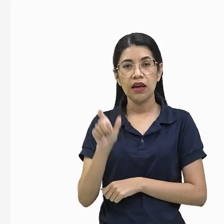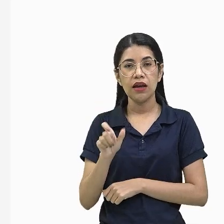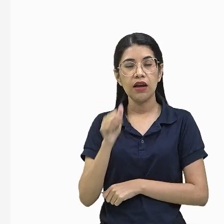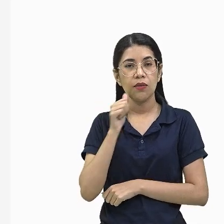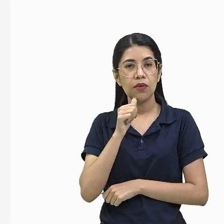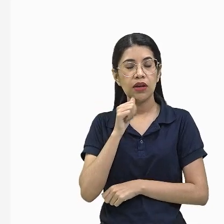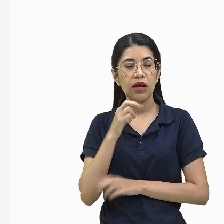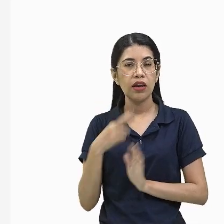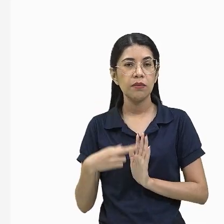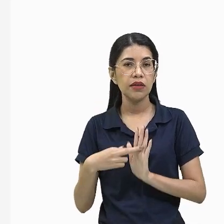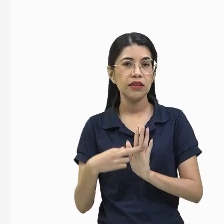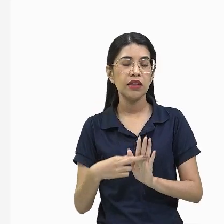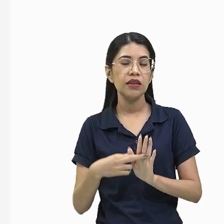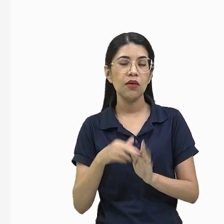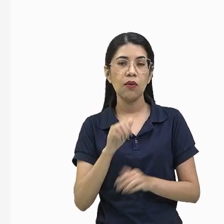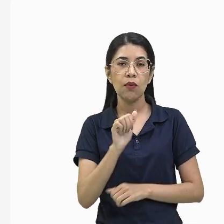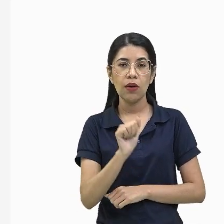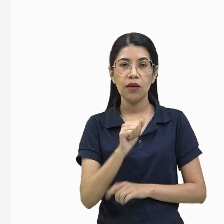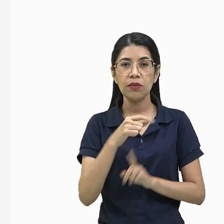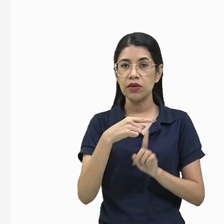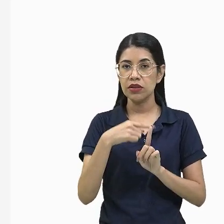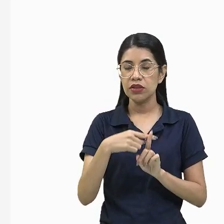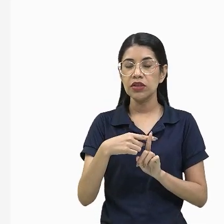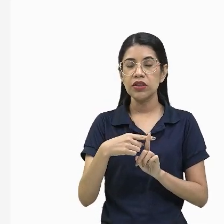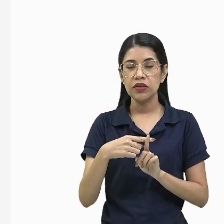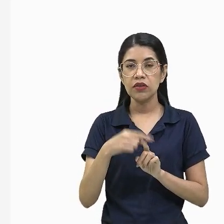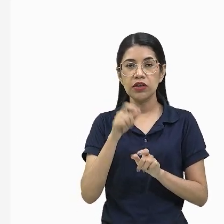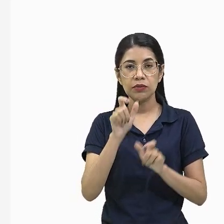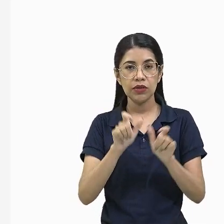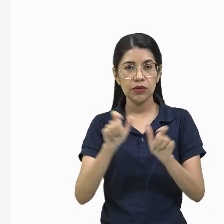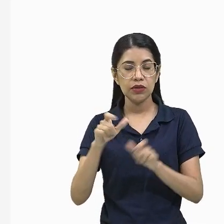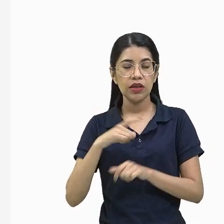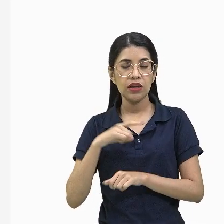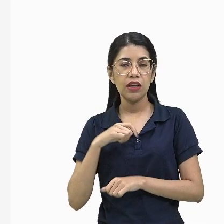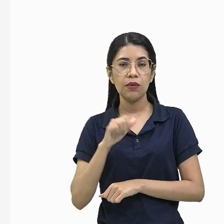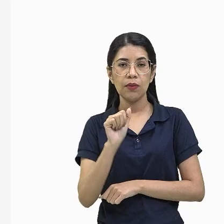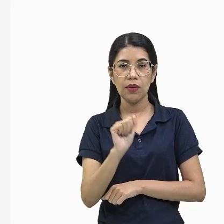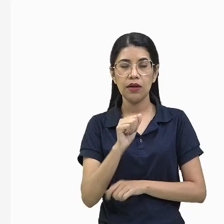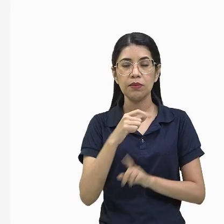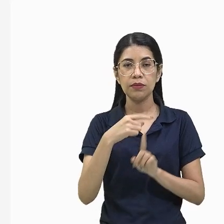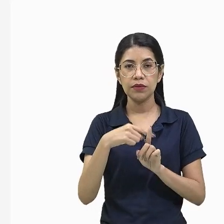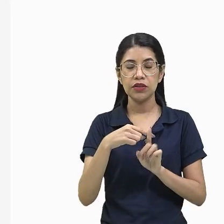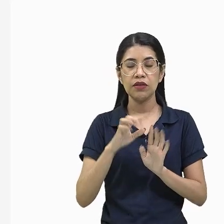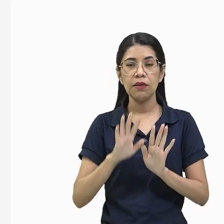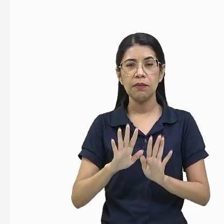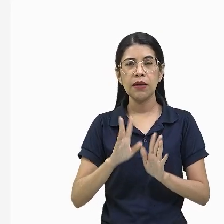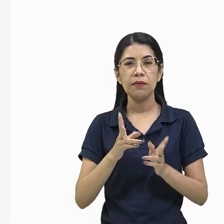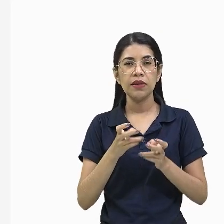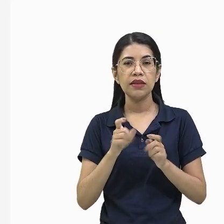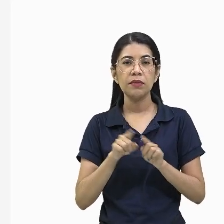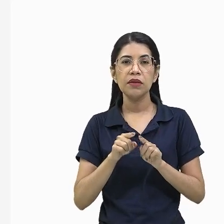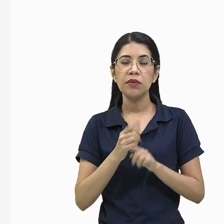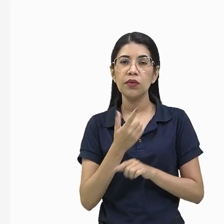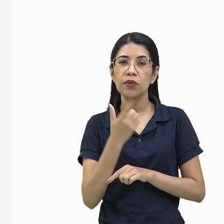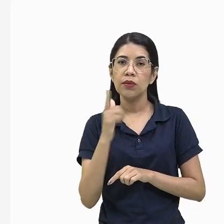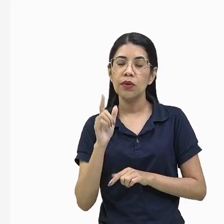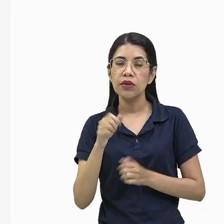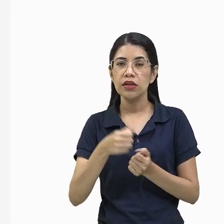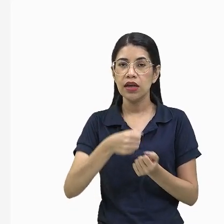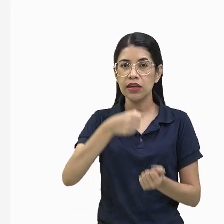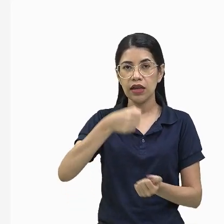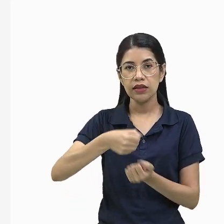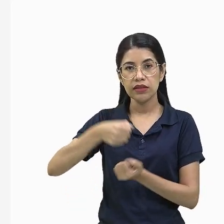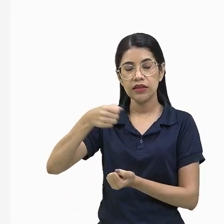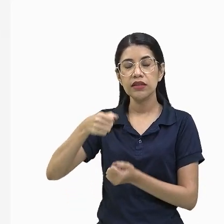tipo sanguíneo A positivo, as pessoas que possuem o sangue A positivo. Mas quando nós observamos os outros cartazes também,